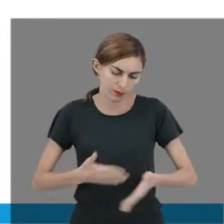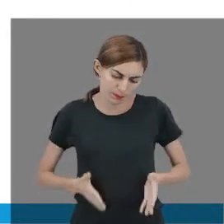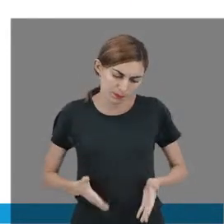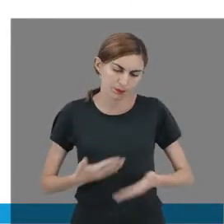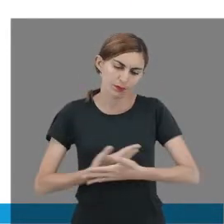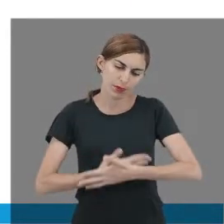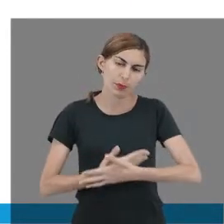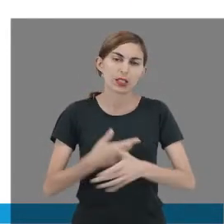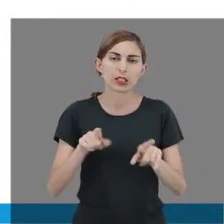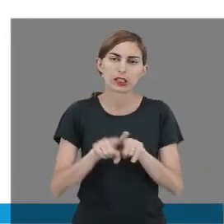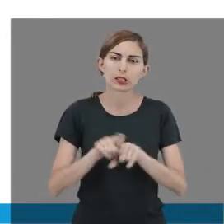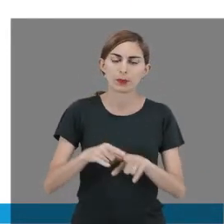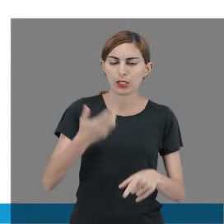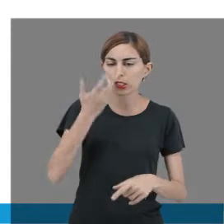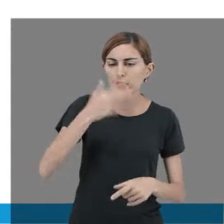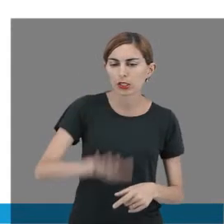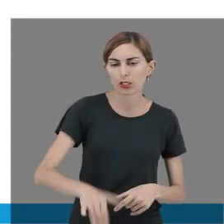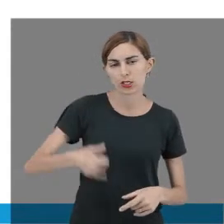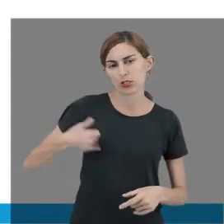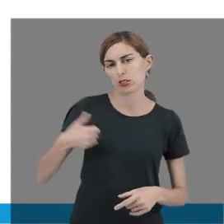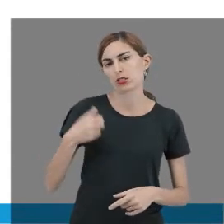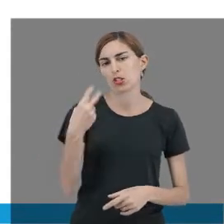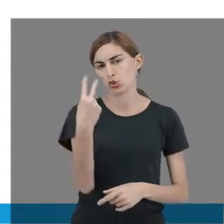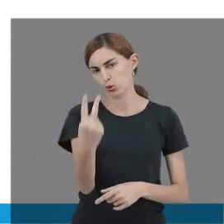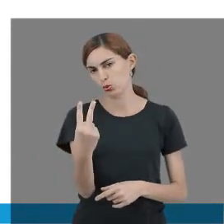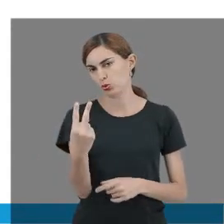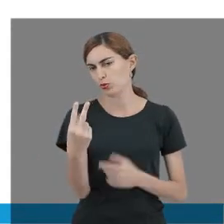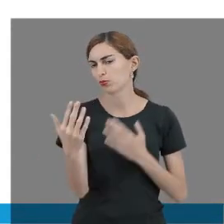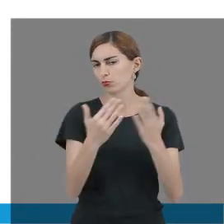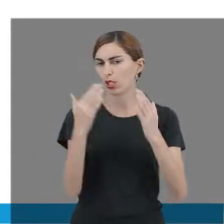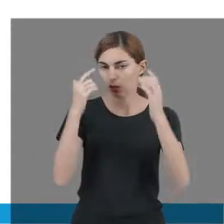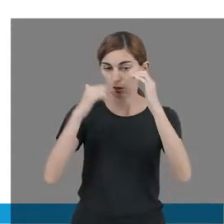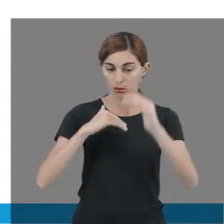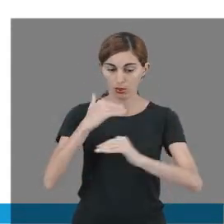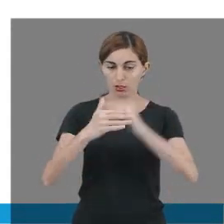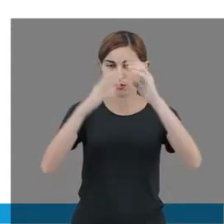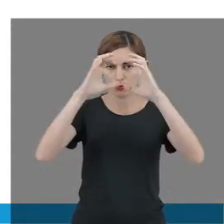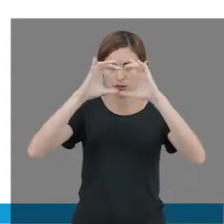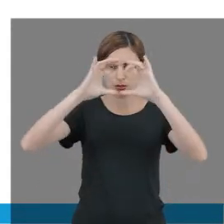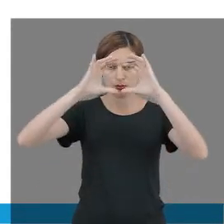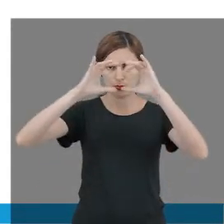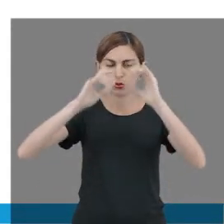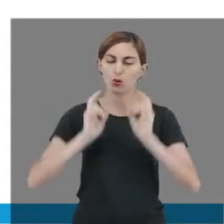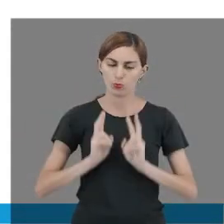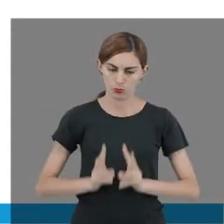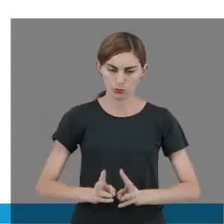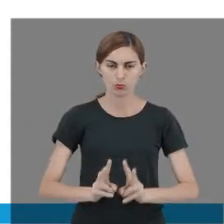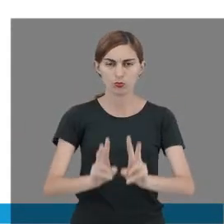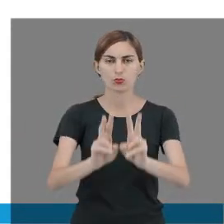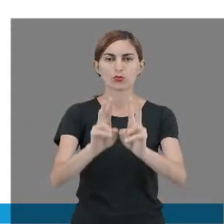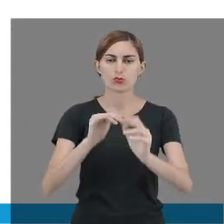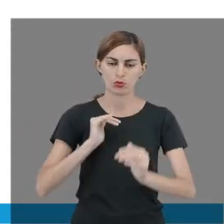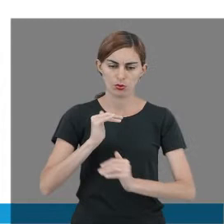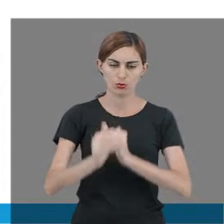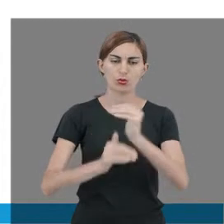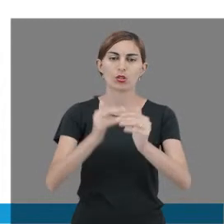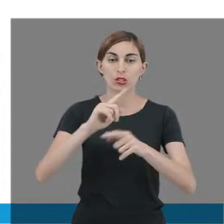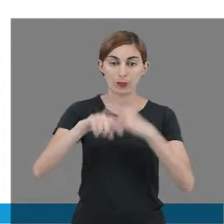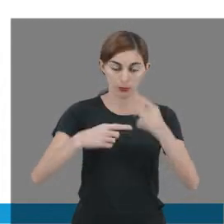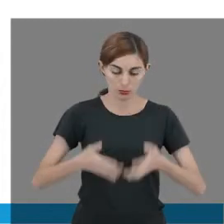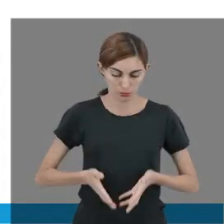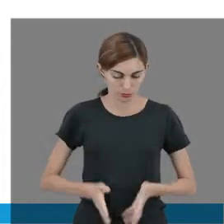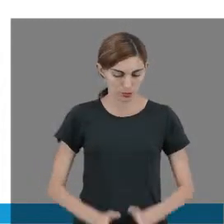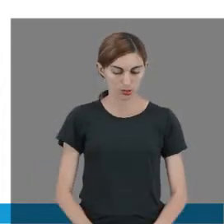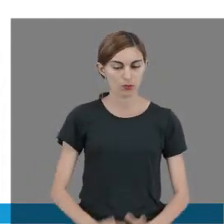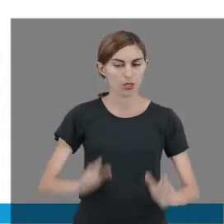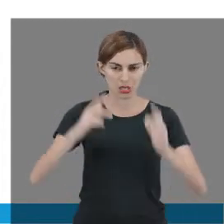é uma criança que está com mais de 2 anos. Então, a gente vê que o desenvolvimento do cérebro, ele se continua ao longo depois do nascimento. Então, o cérebro